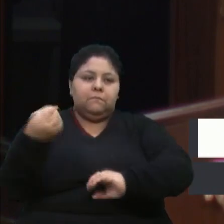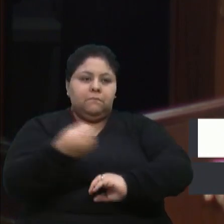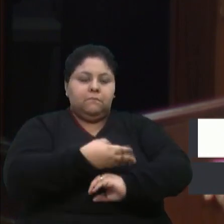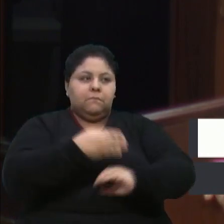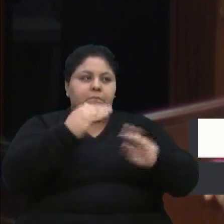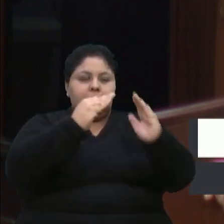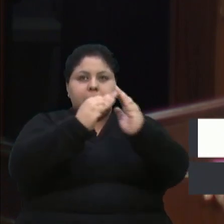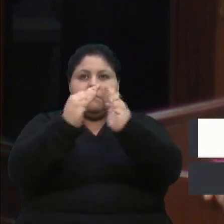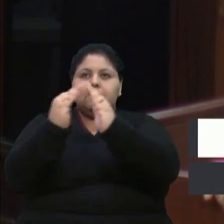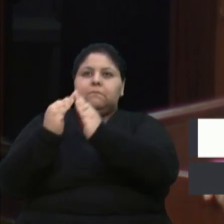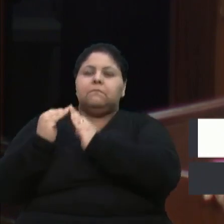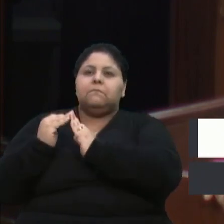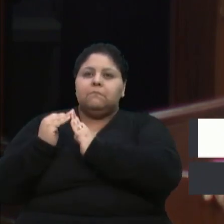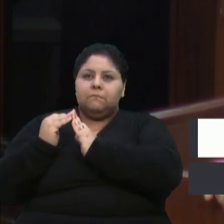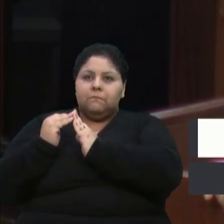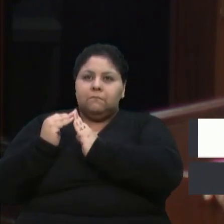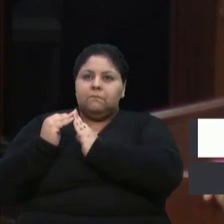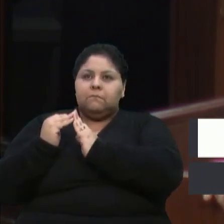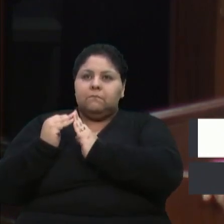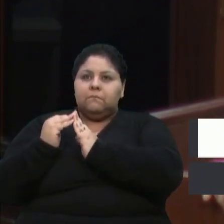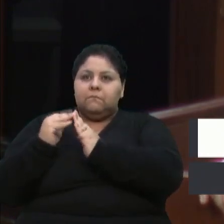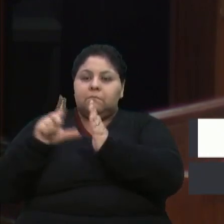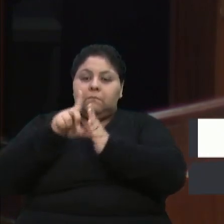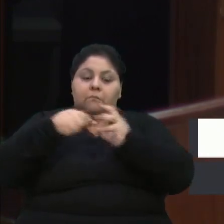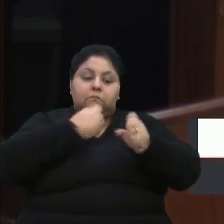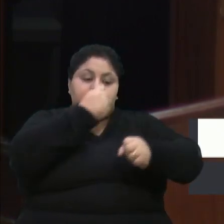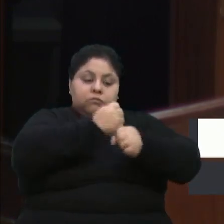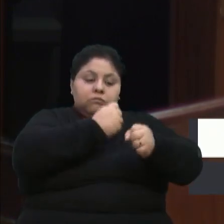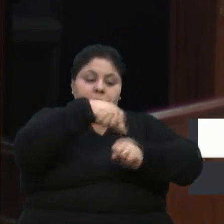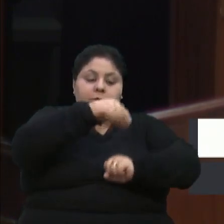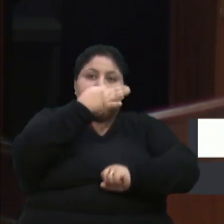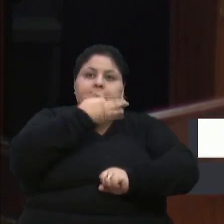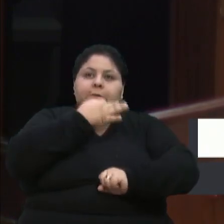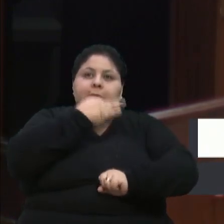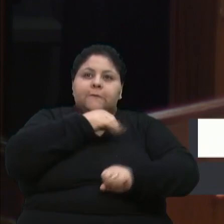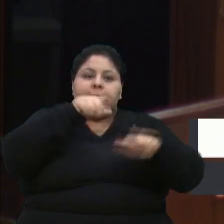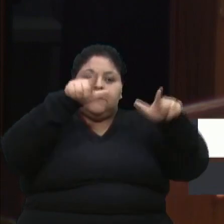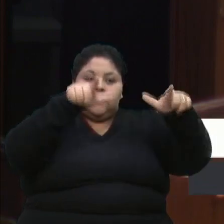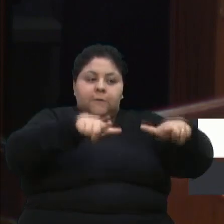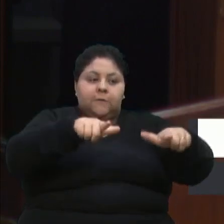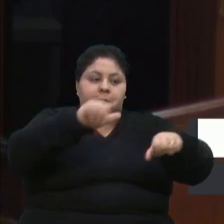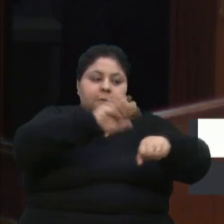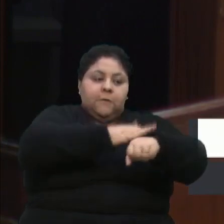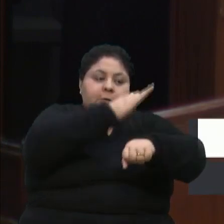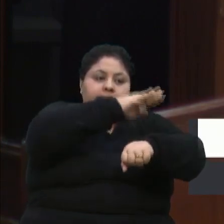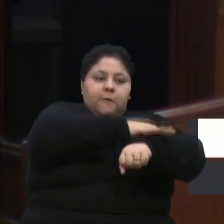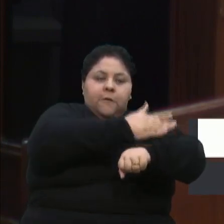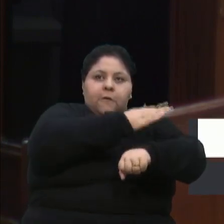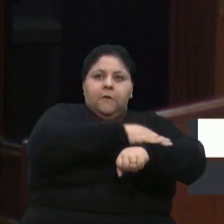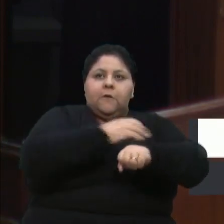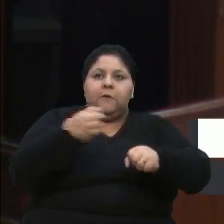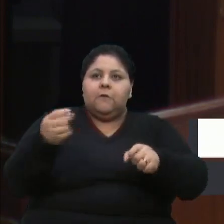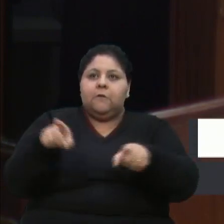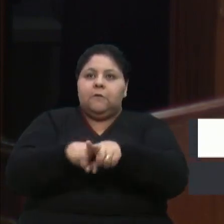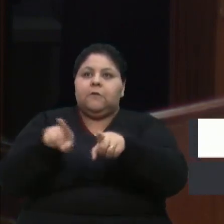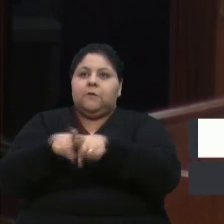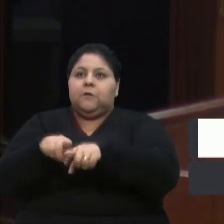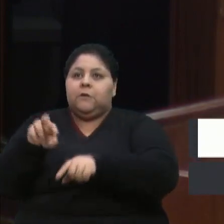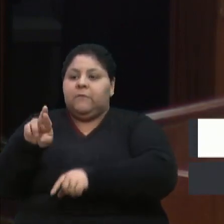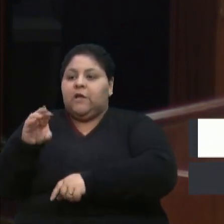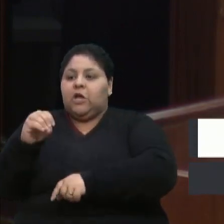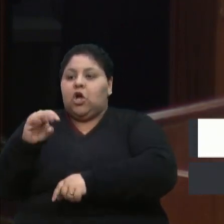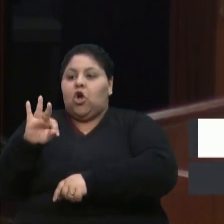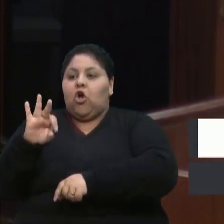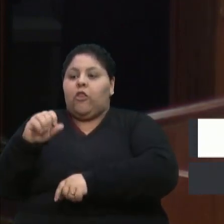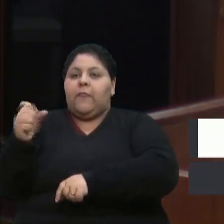moradias que serão construídas em Caxias, tanto no campus da Serra e no Rota Nova, que nem escola tem suficiente para as crianças que moram lá